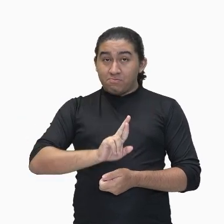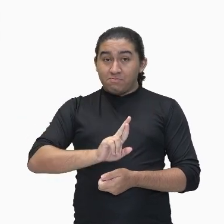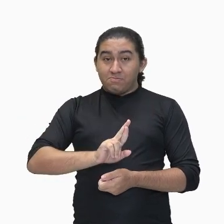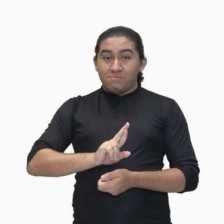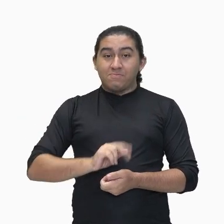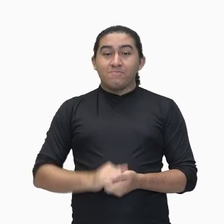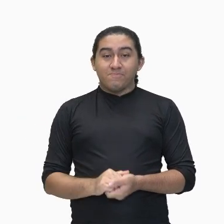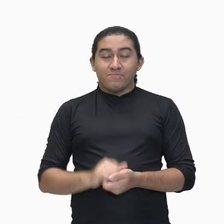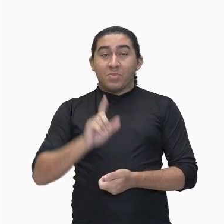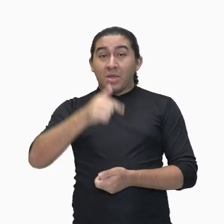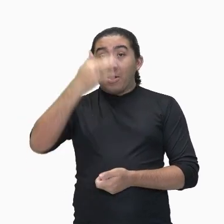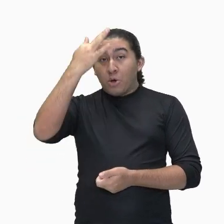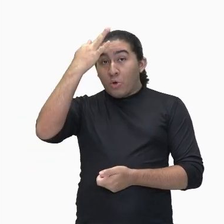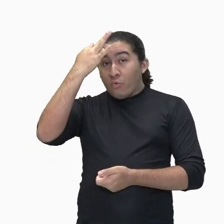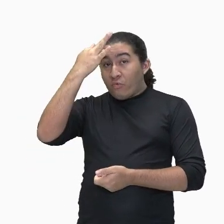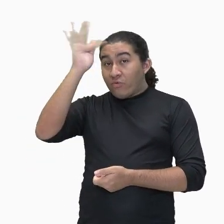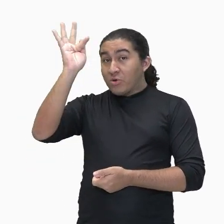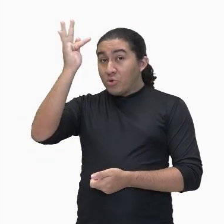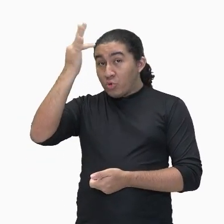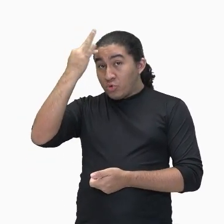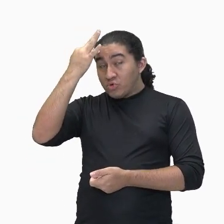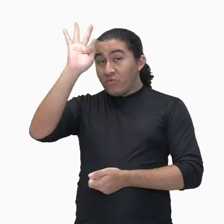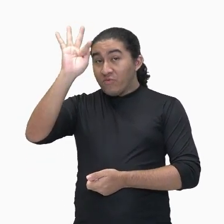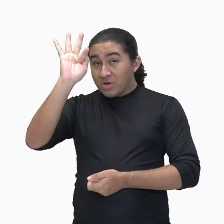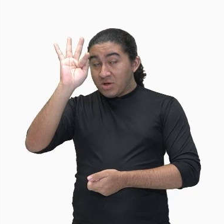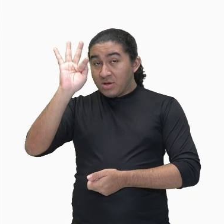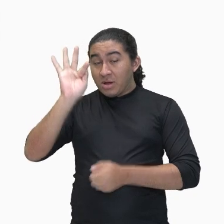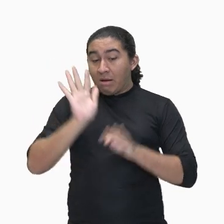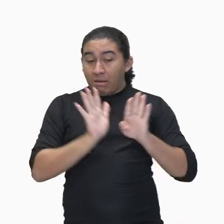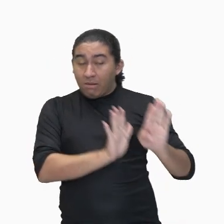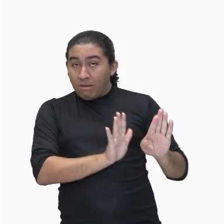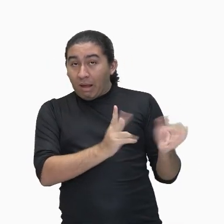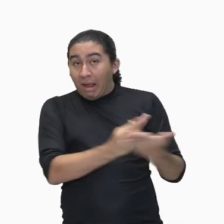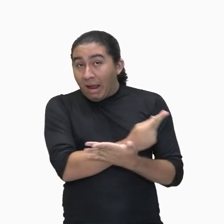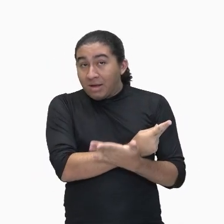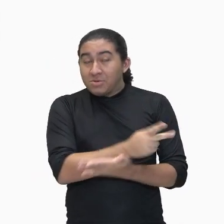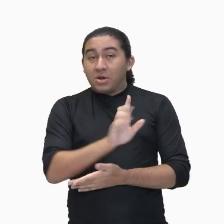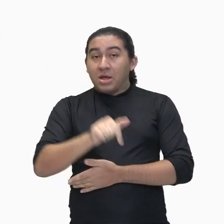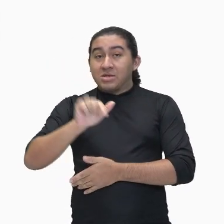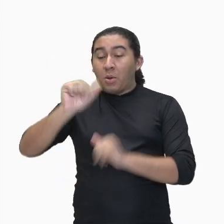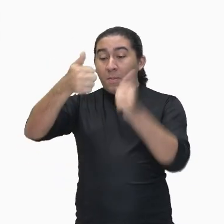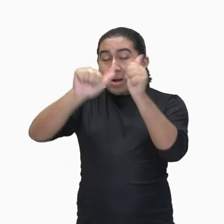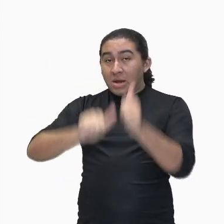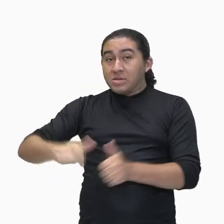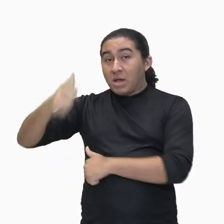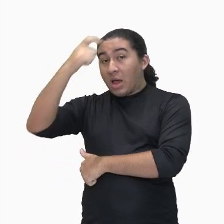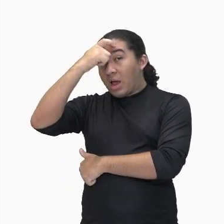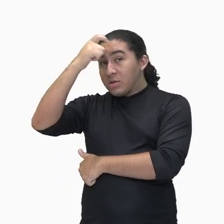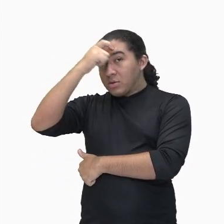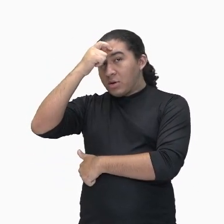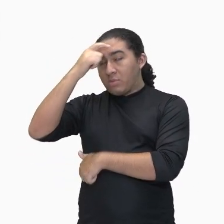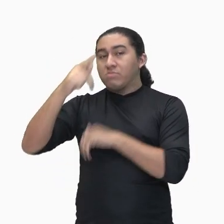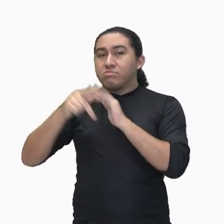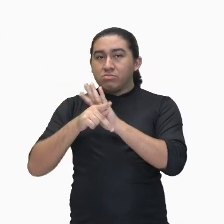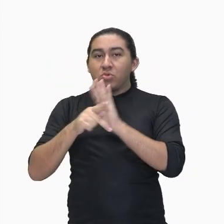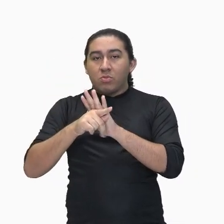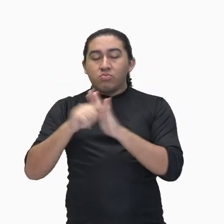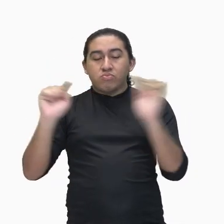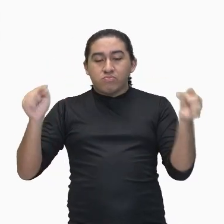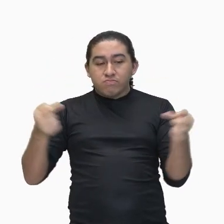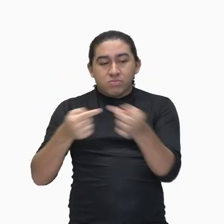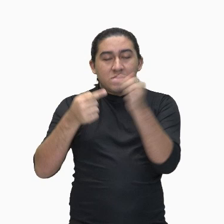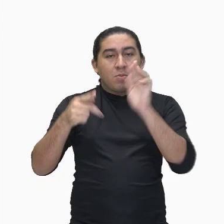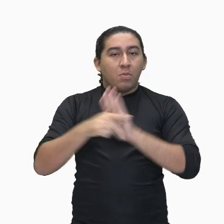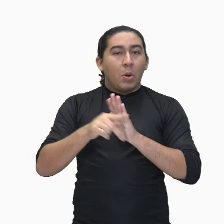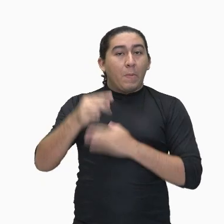da filosofia, ele está falando de uma análise racional, baseada na lógica, né? No raciocínio lógico,